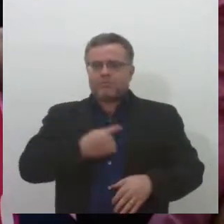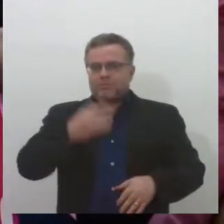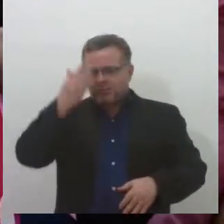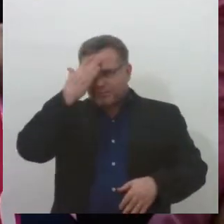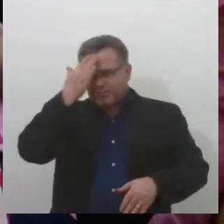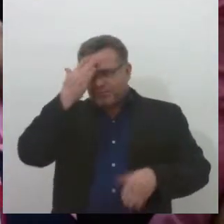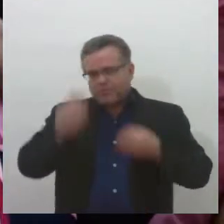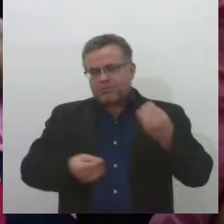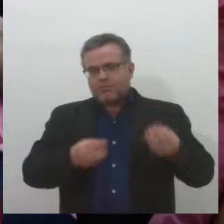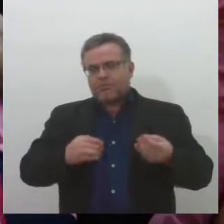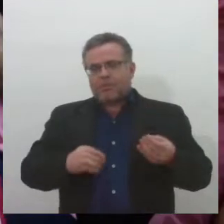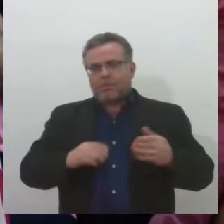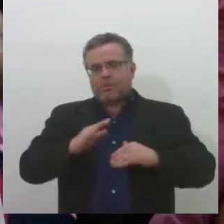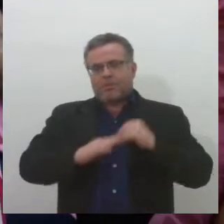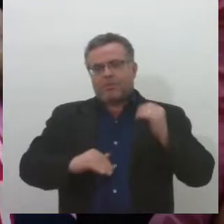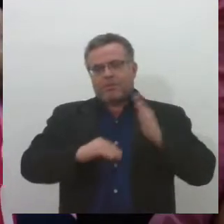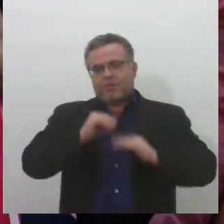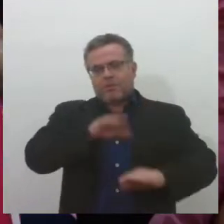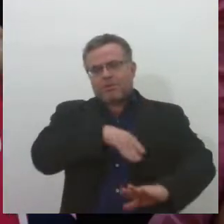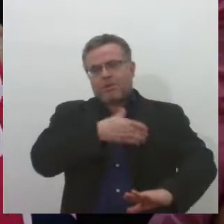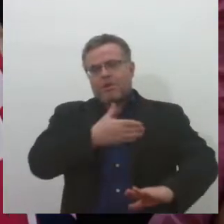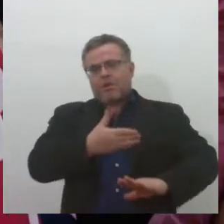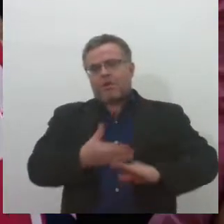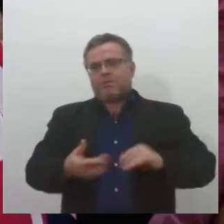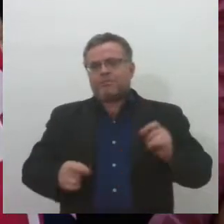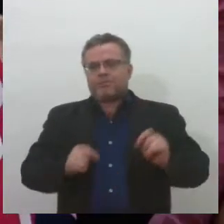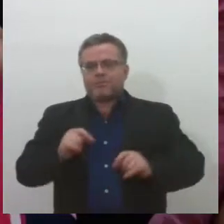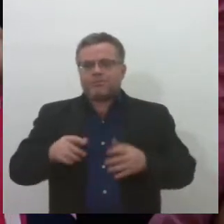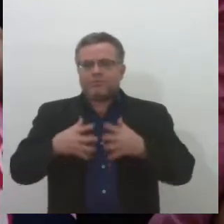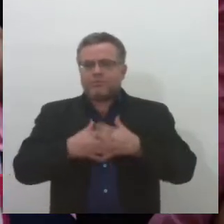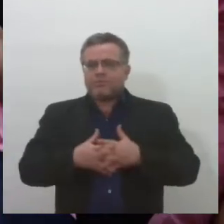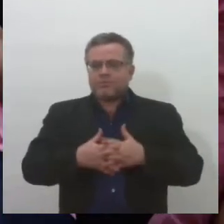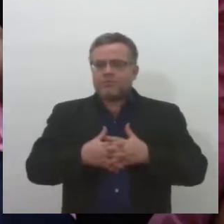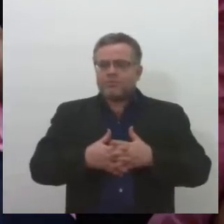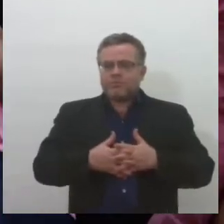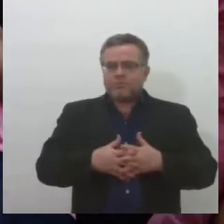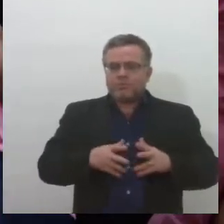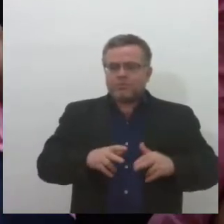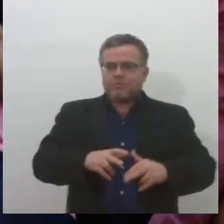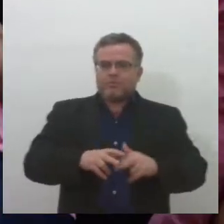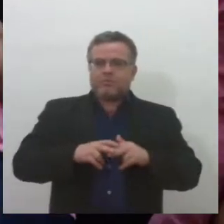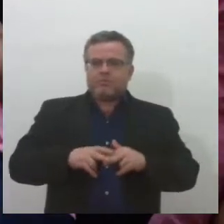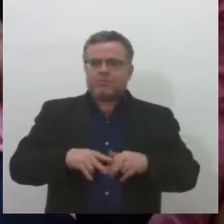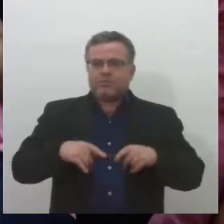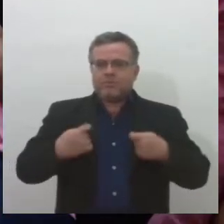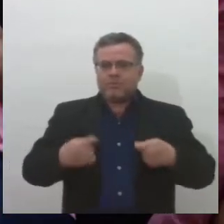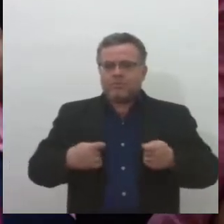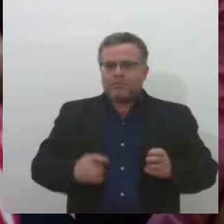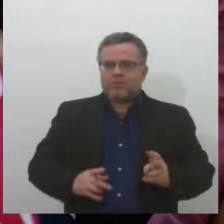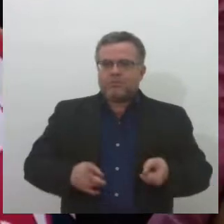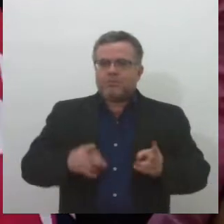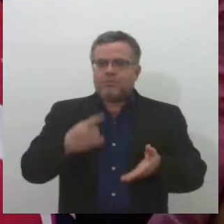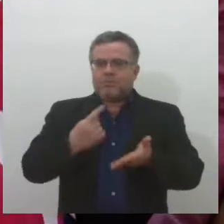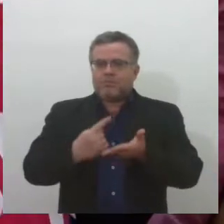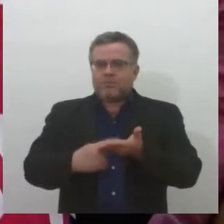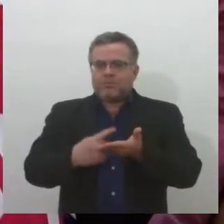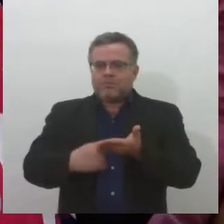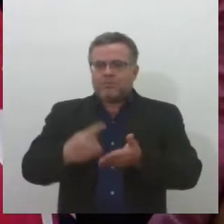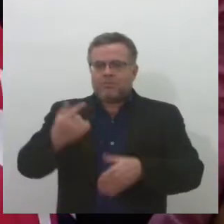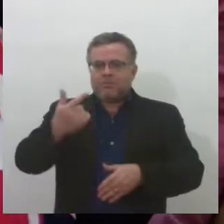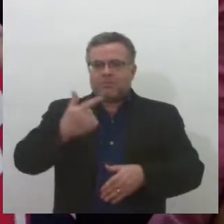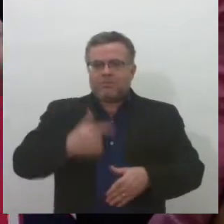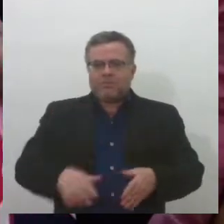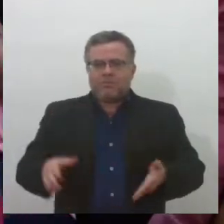essa carreira ao longo dos anos ela foi desmontada e é preciso é construída e